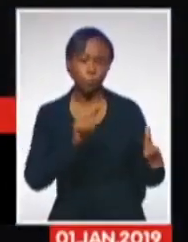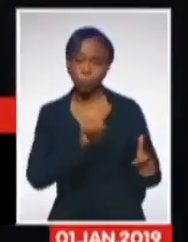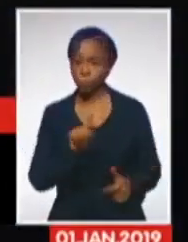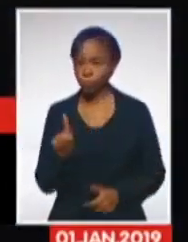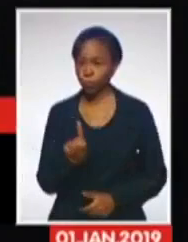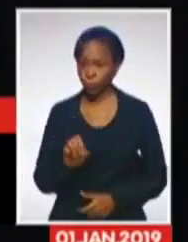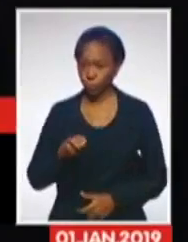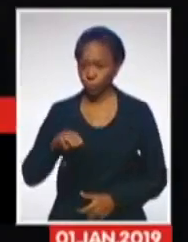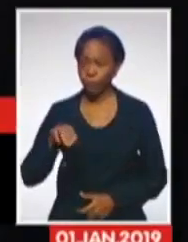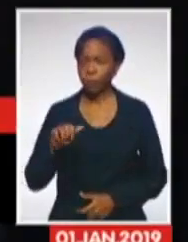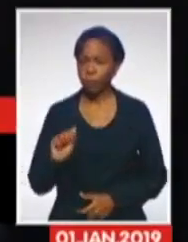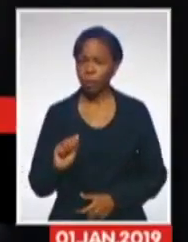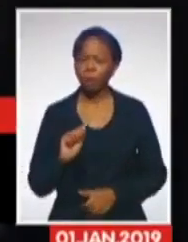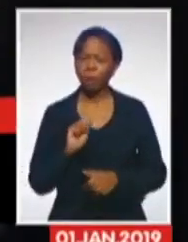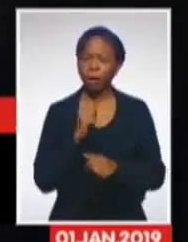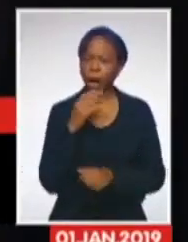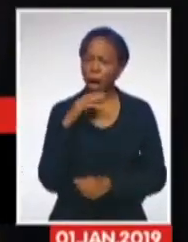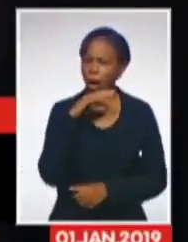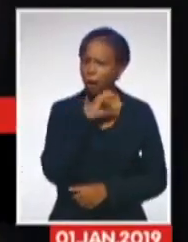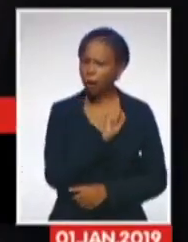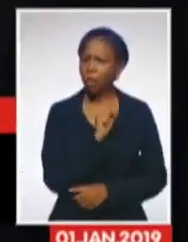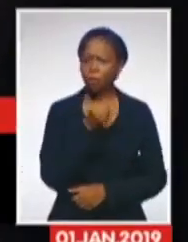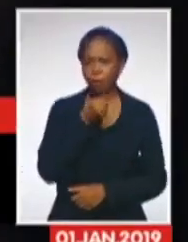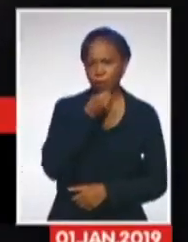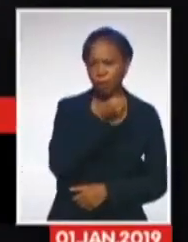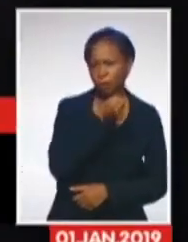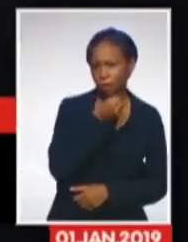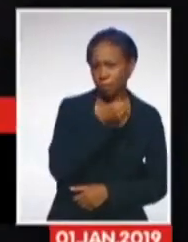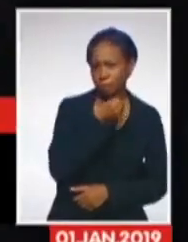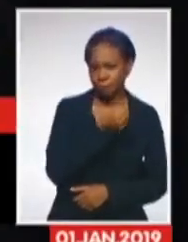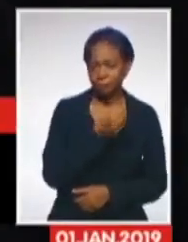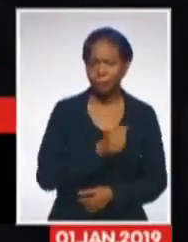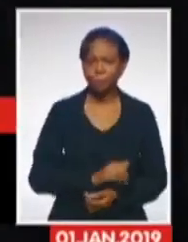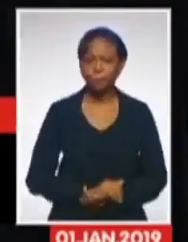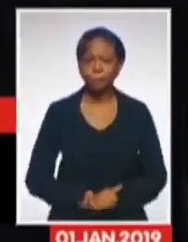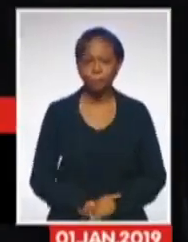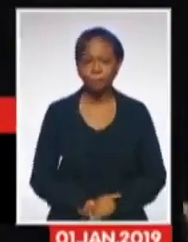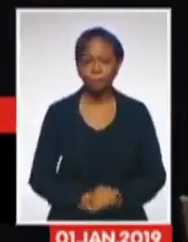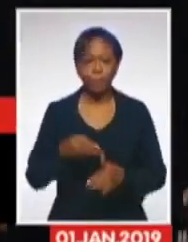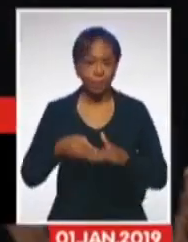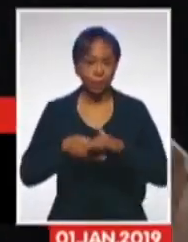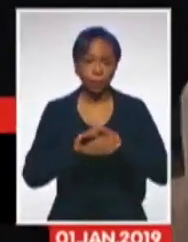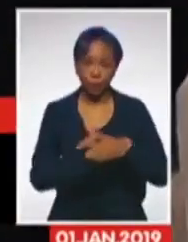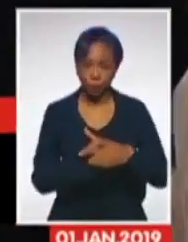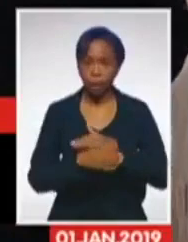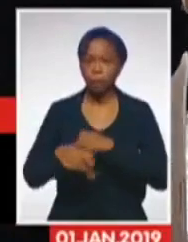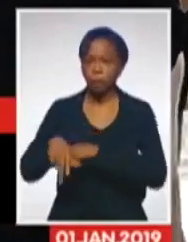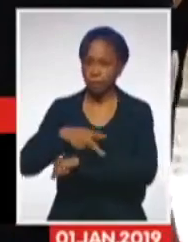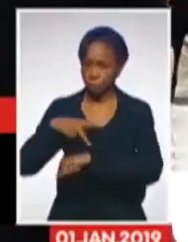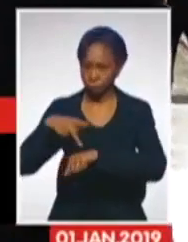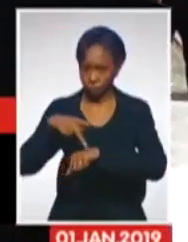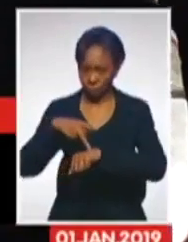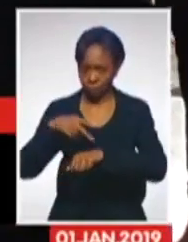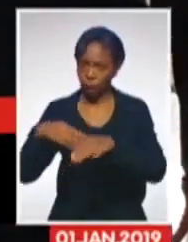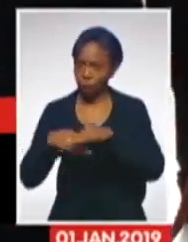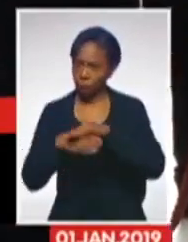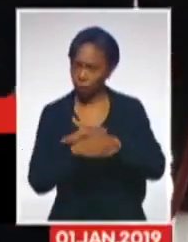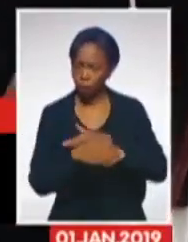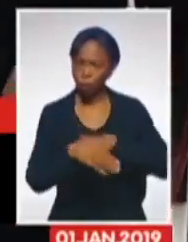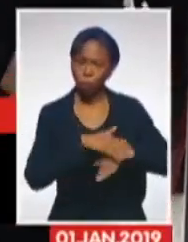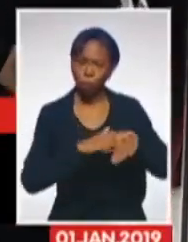fazer uma rápida declaração aos jornalistas na sua chegada. Então, ele entra pela praça, conversa um pouco com a